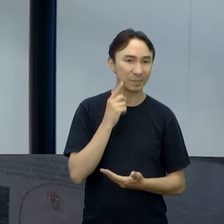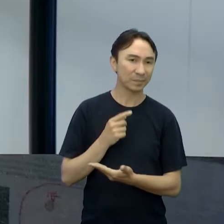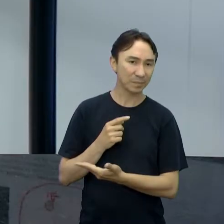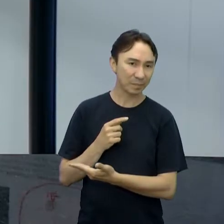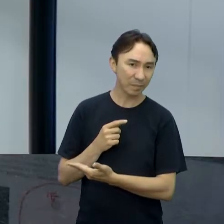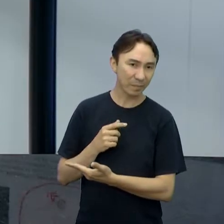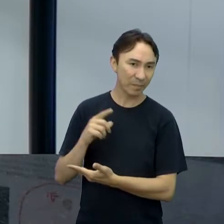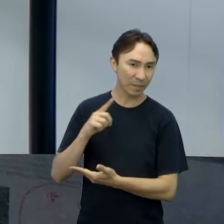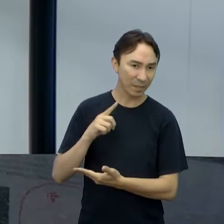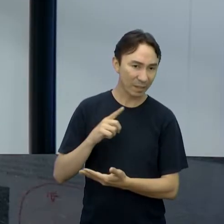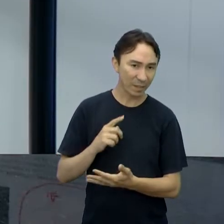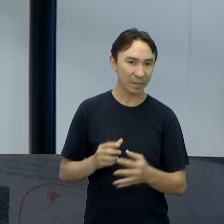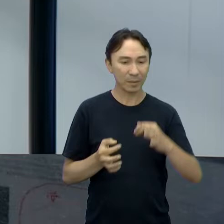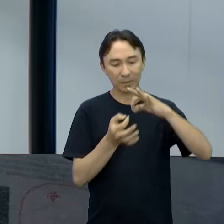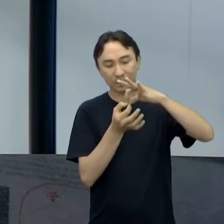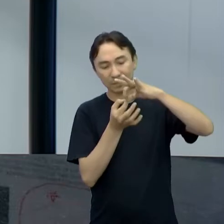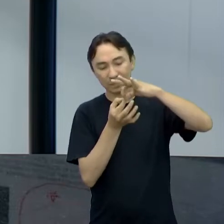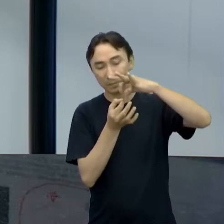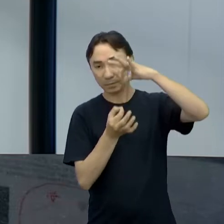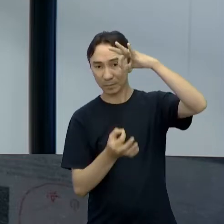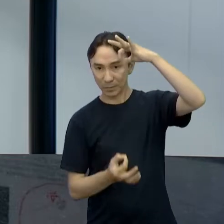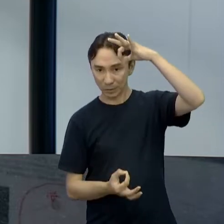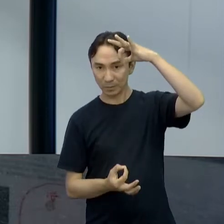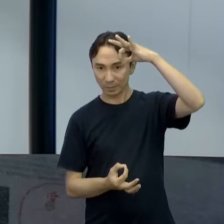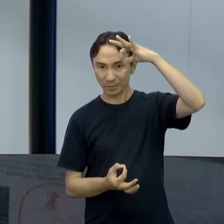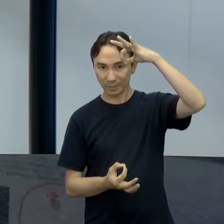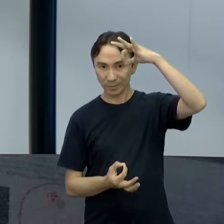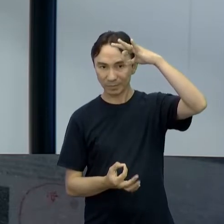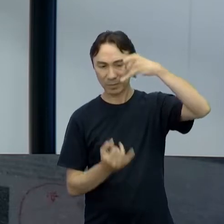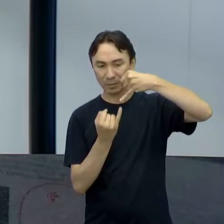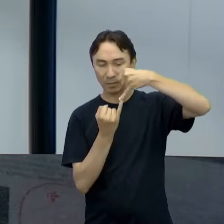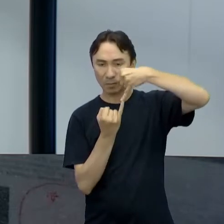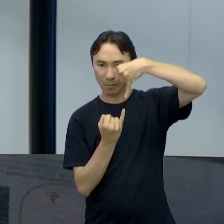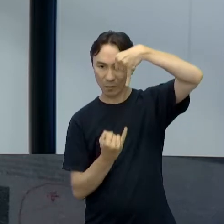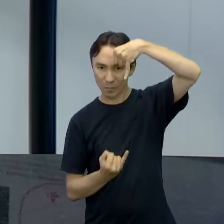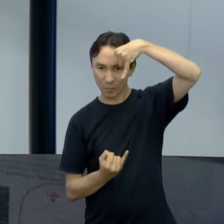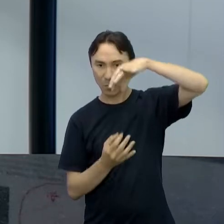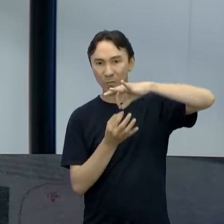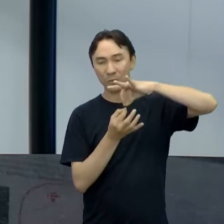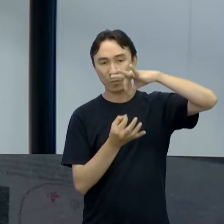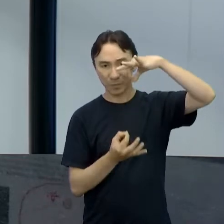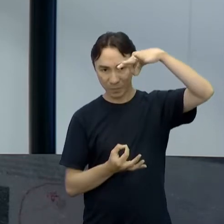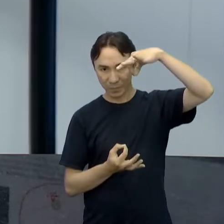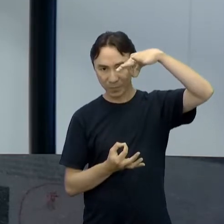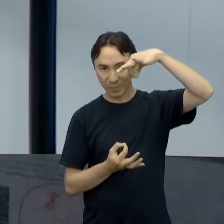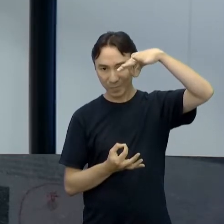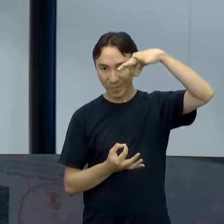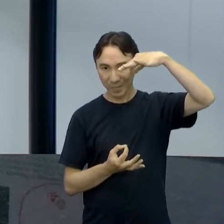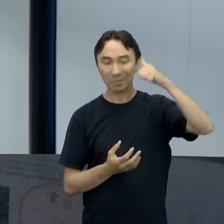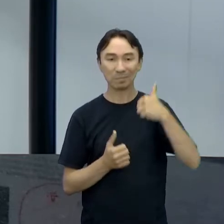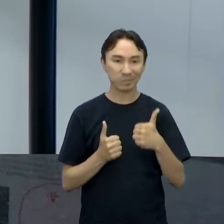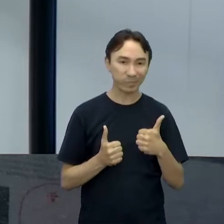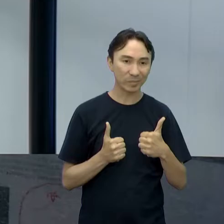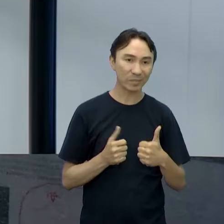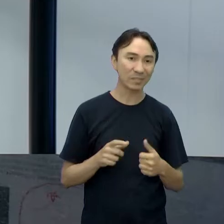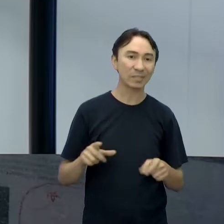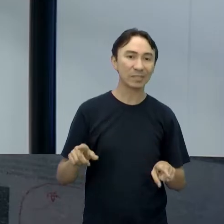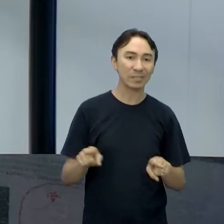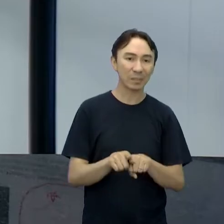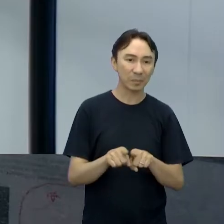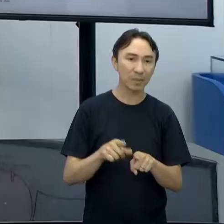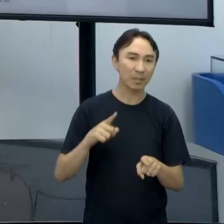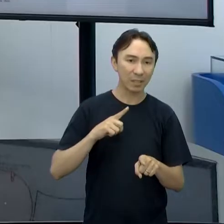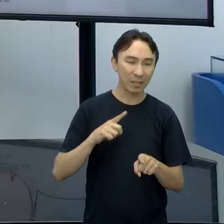um fio, aqui eu coloquei no fio, eu coloquei um barbante, o comprimento L do barbante, certo? E aqui uma